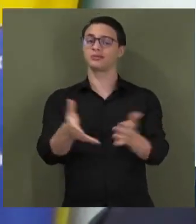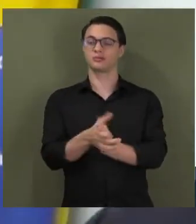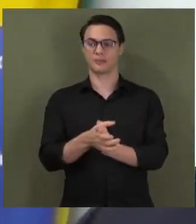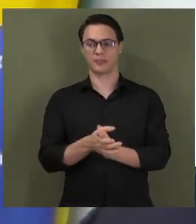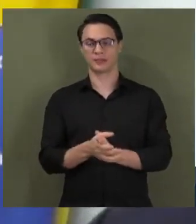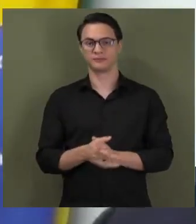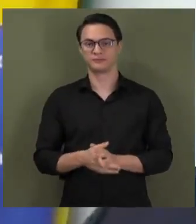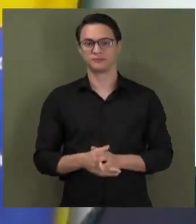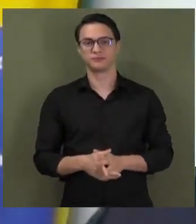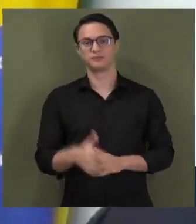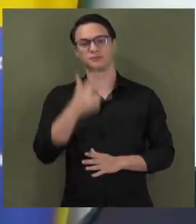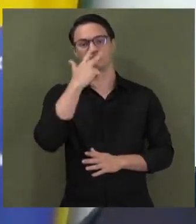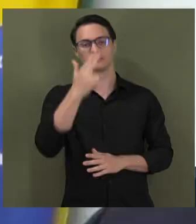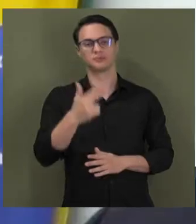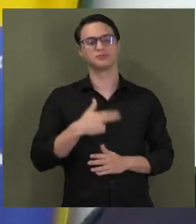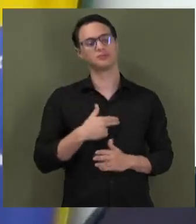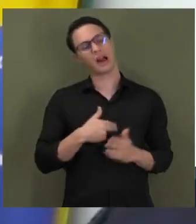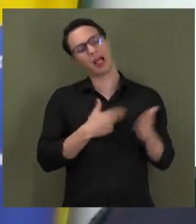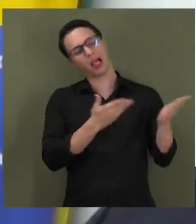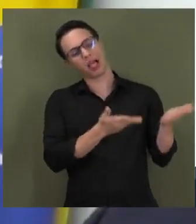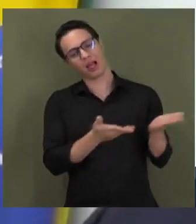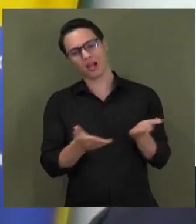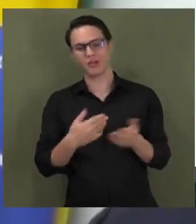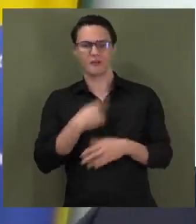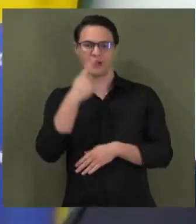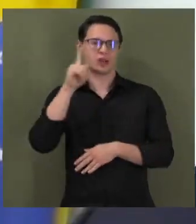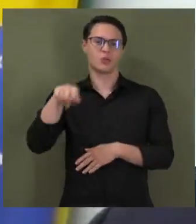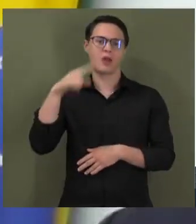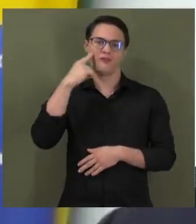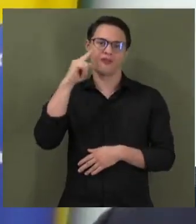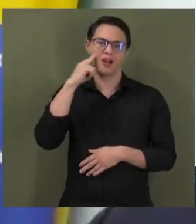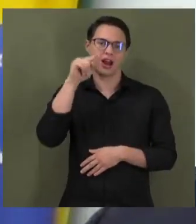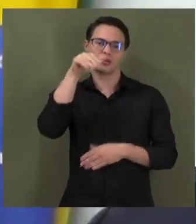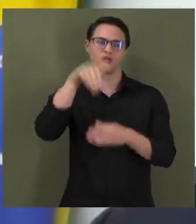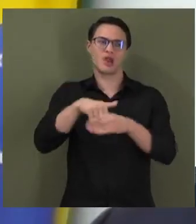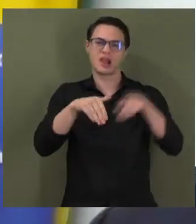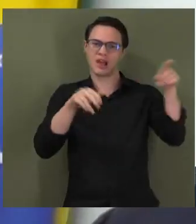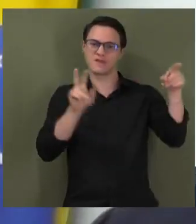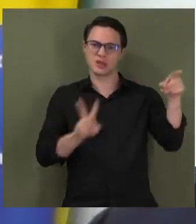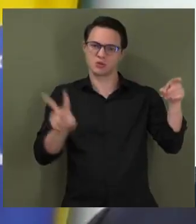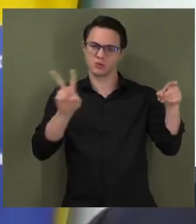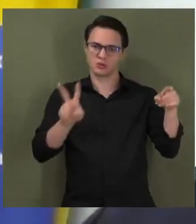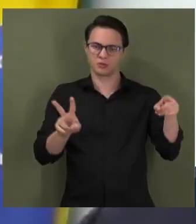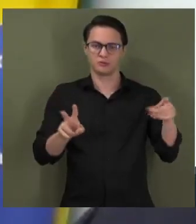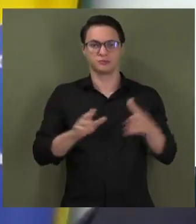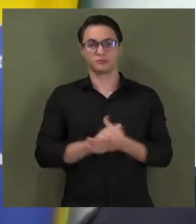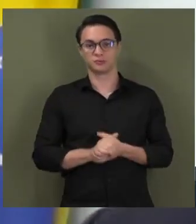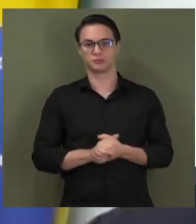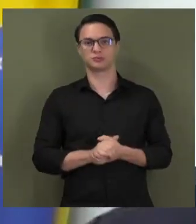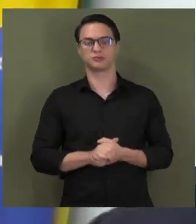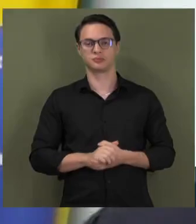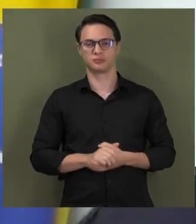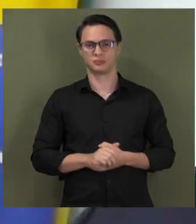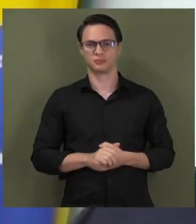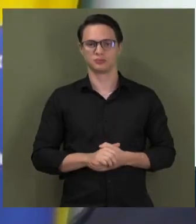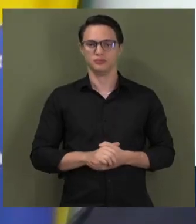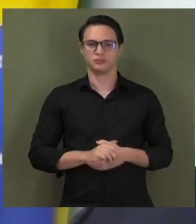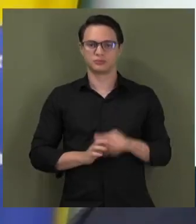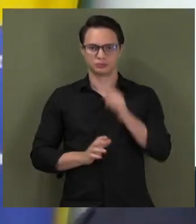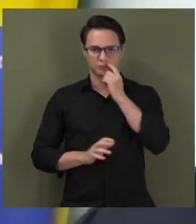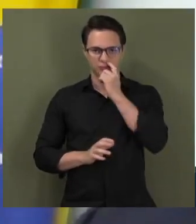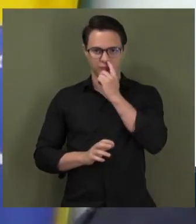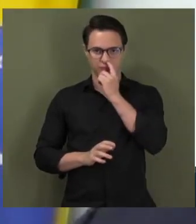Fica passando pano, não declara que foi fraude, como a maioria dos países já declarou, porque é algo escancarado.